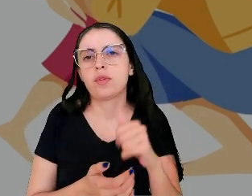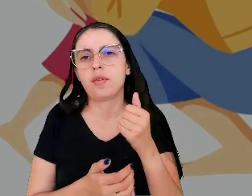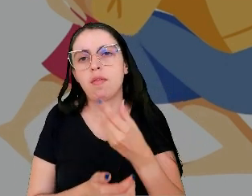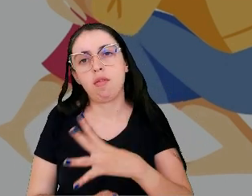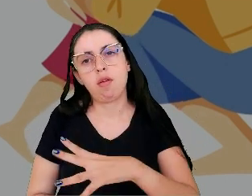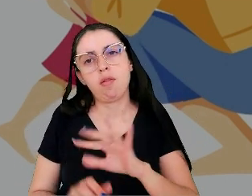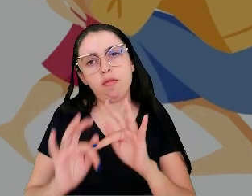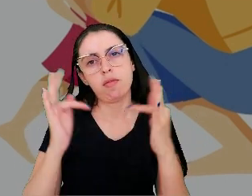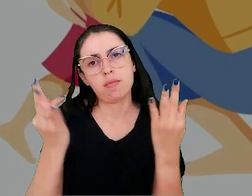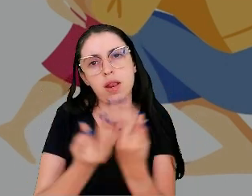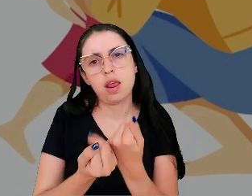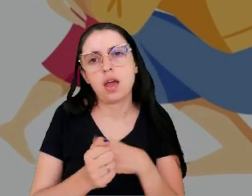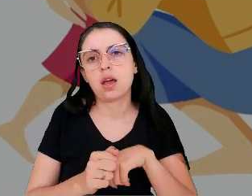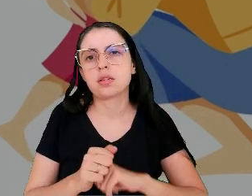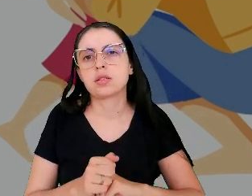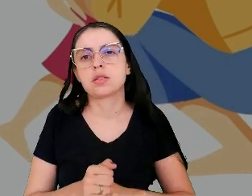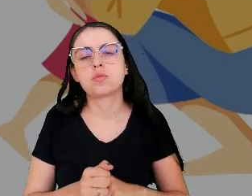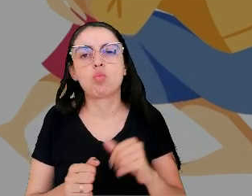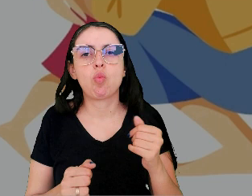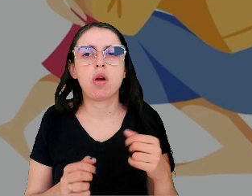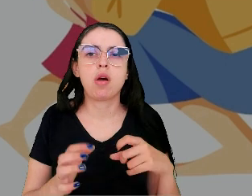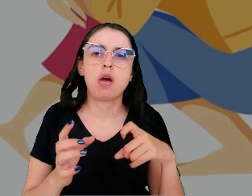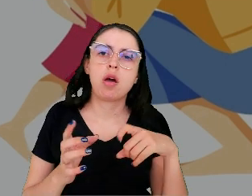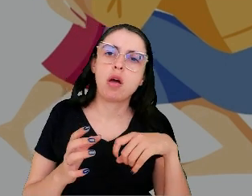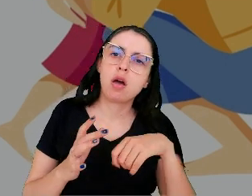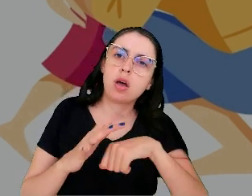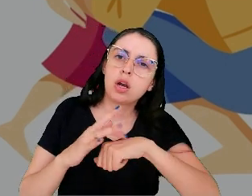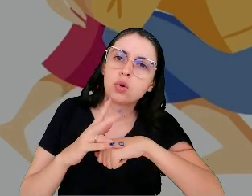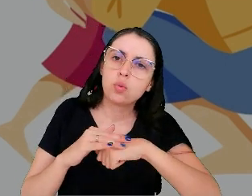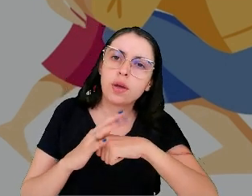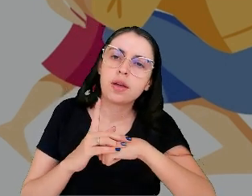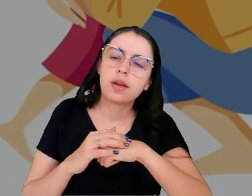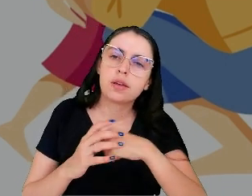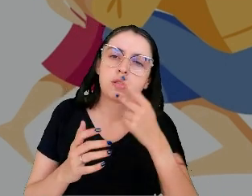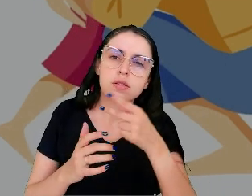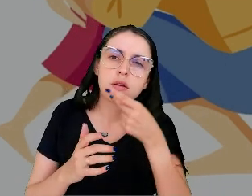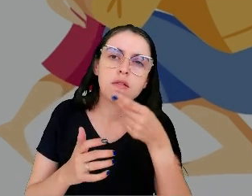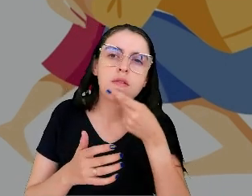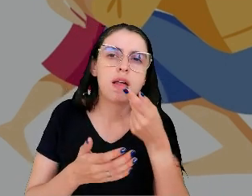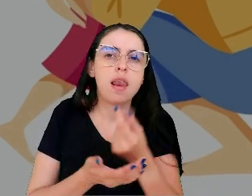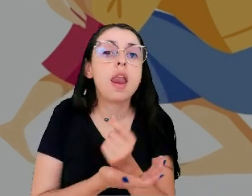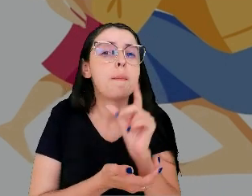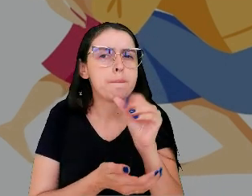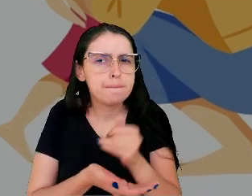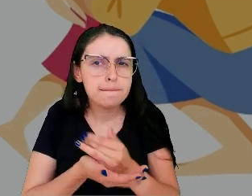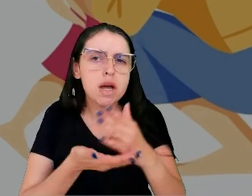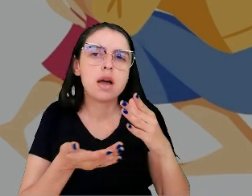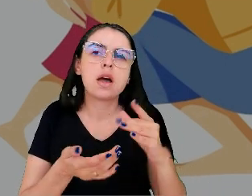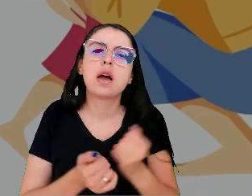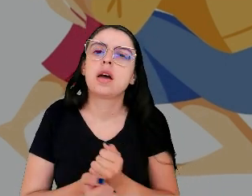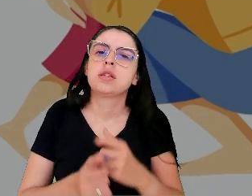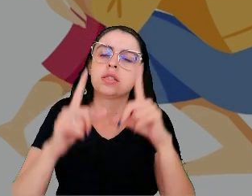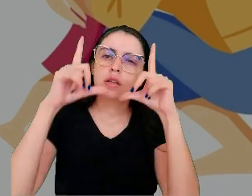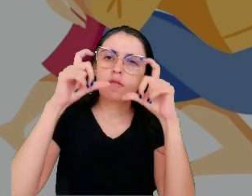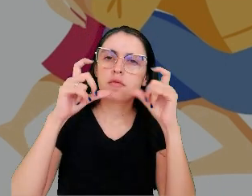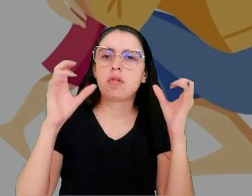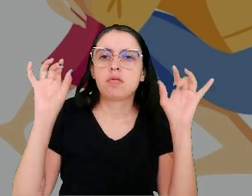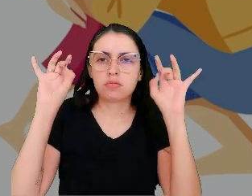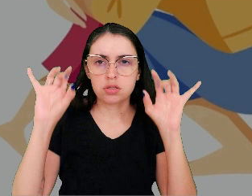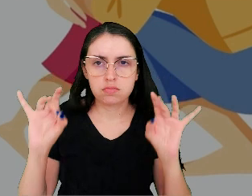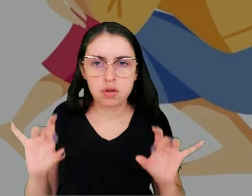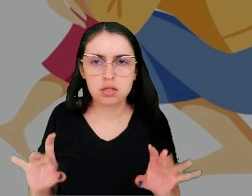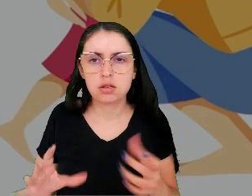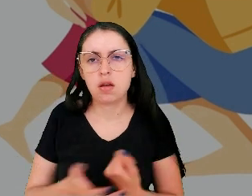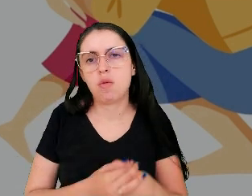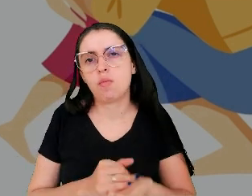com a paciente. E eu convido agora o José para falar mais dessa foto muito especial, que